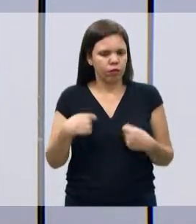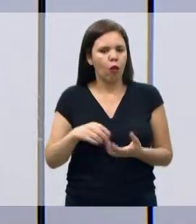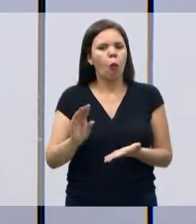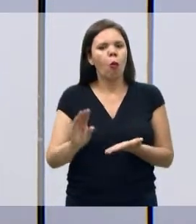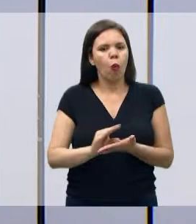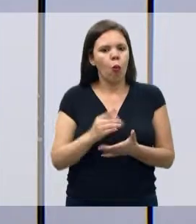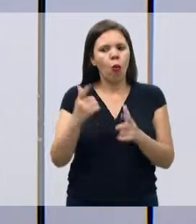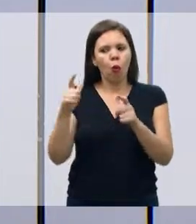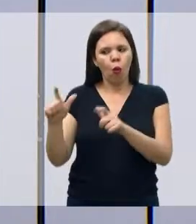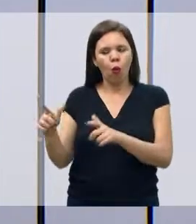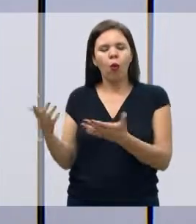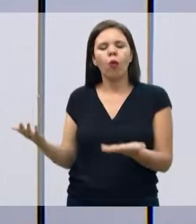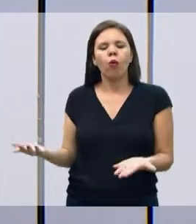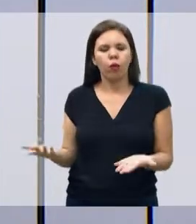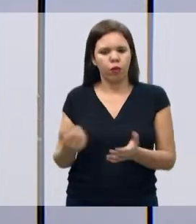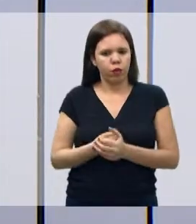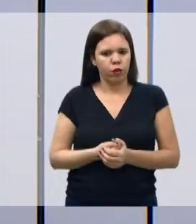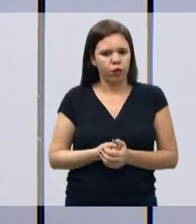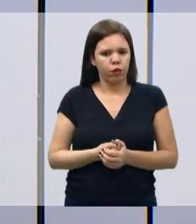de algum outro